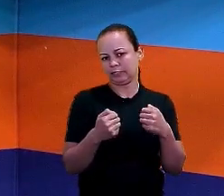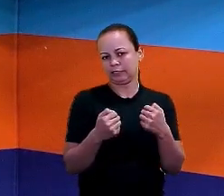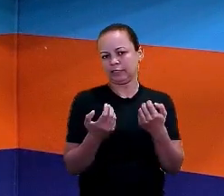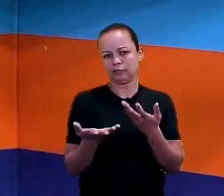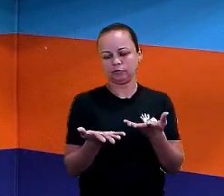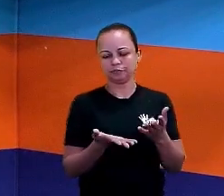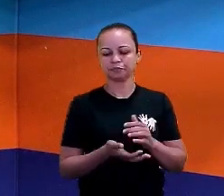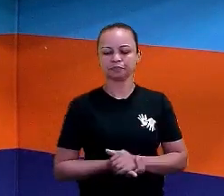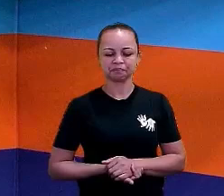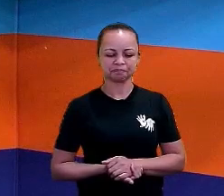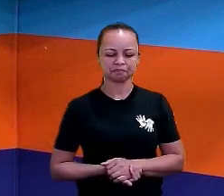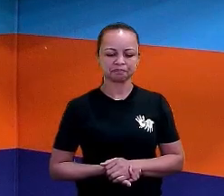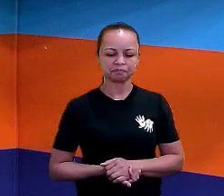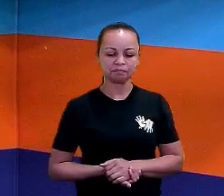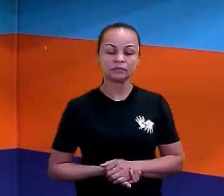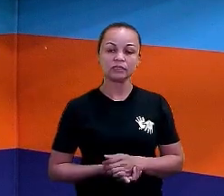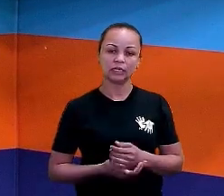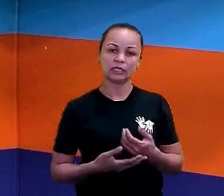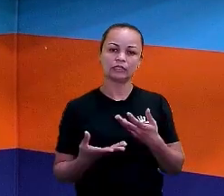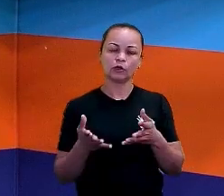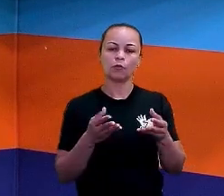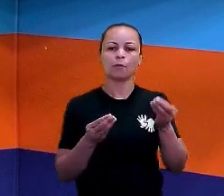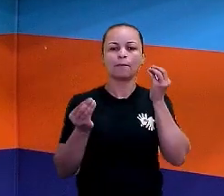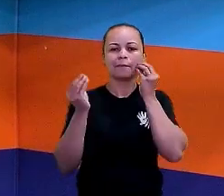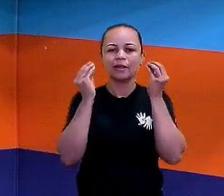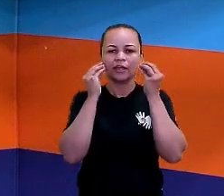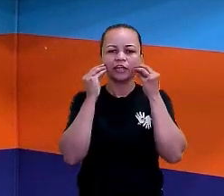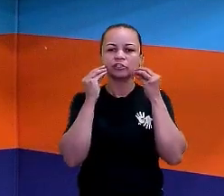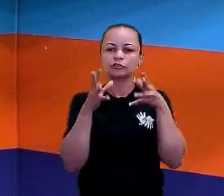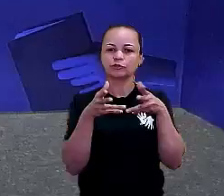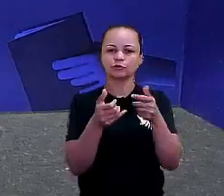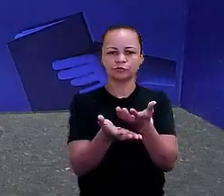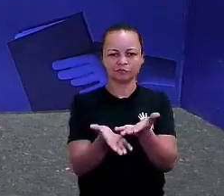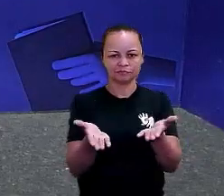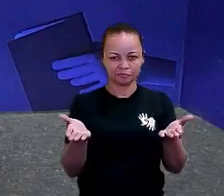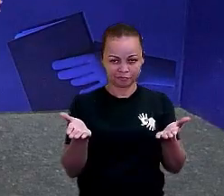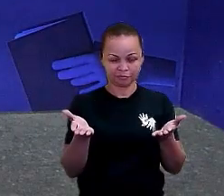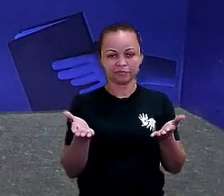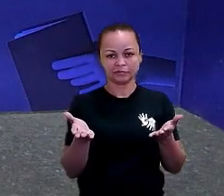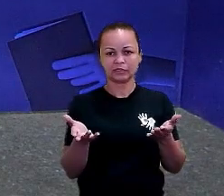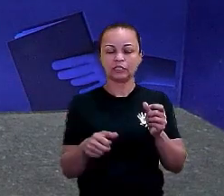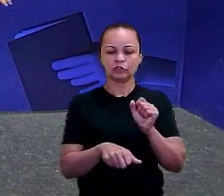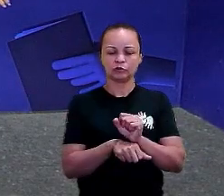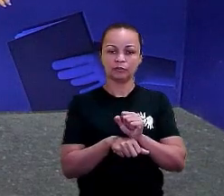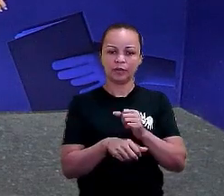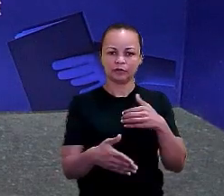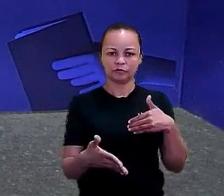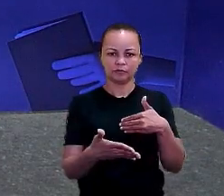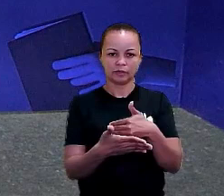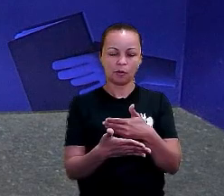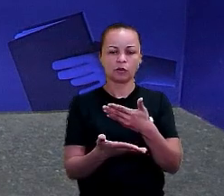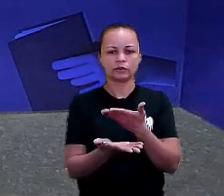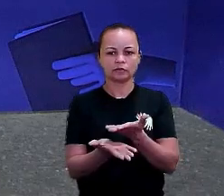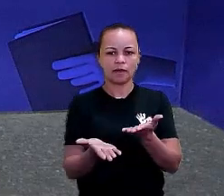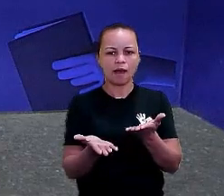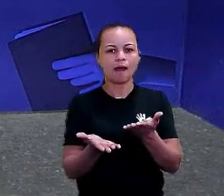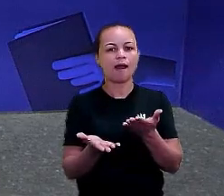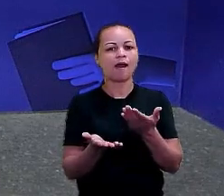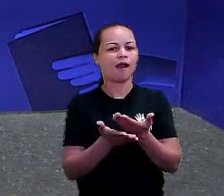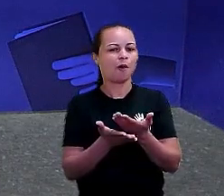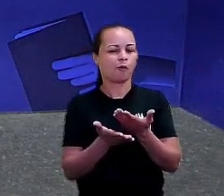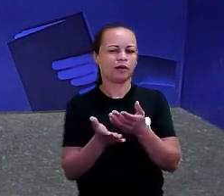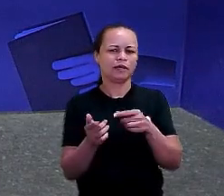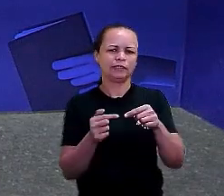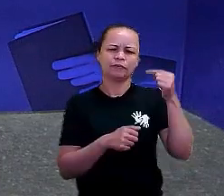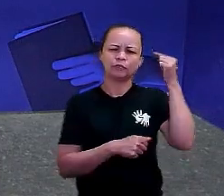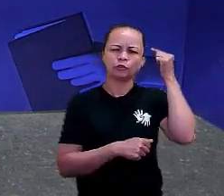Então, pessoal, eu vou ficando por aqui. Beijo em todos vocês. Espero vocês na próxima aula. Sentiu dúvida?